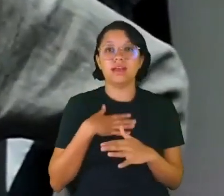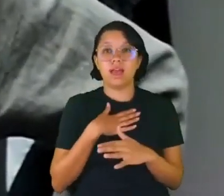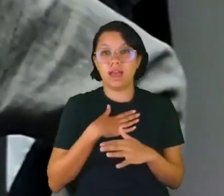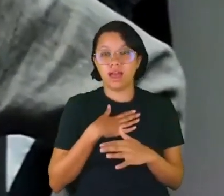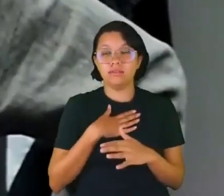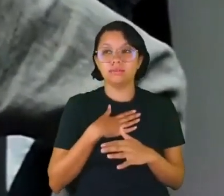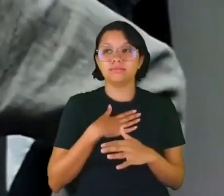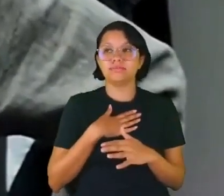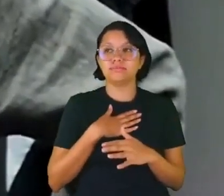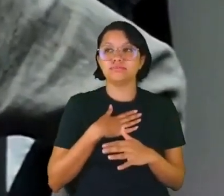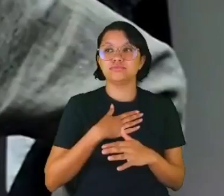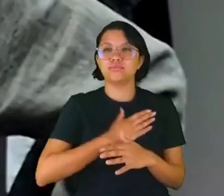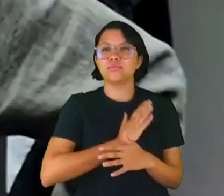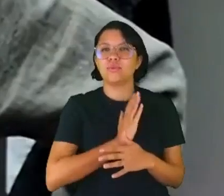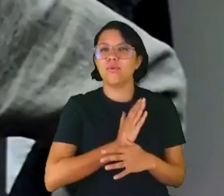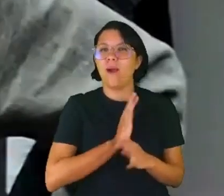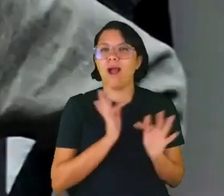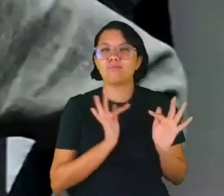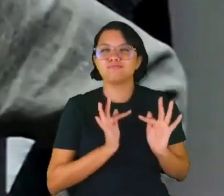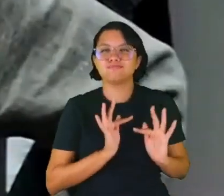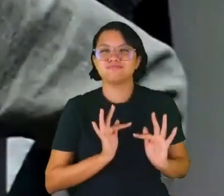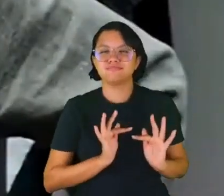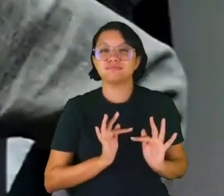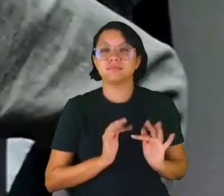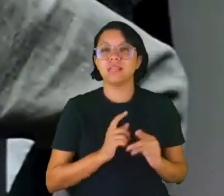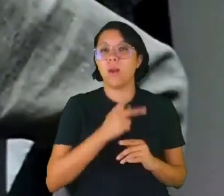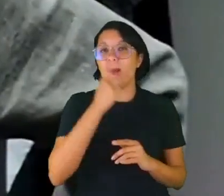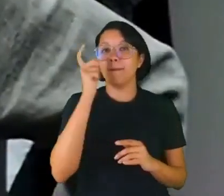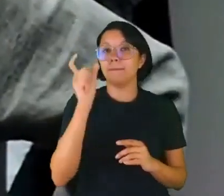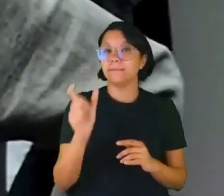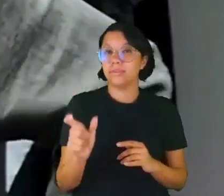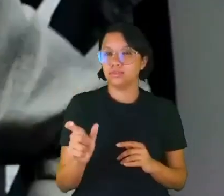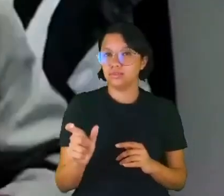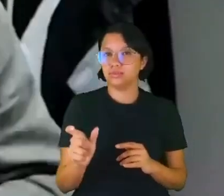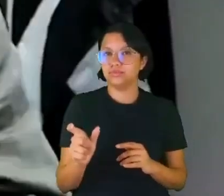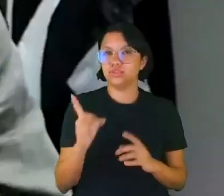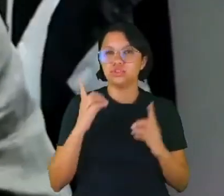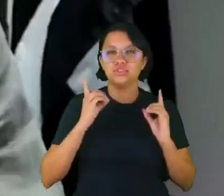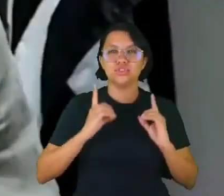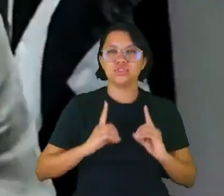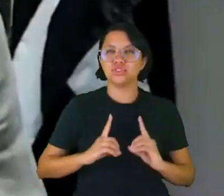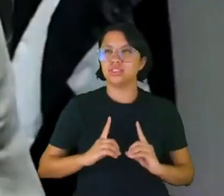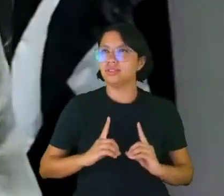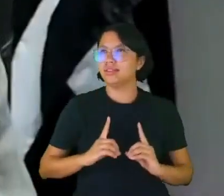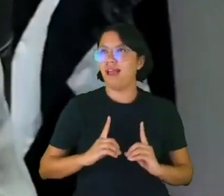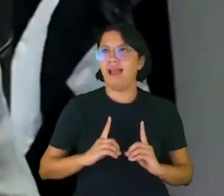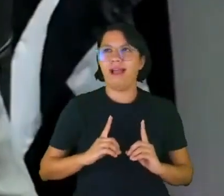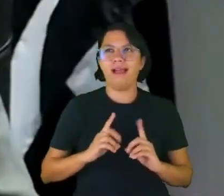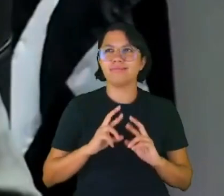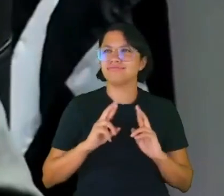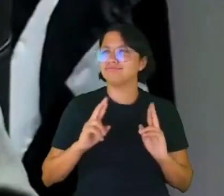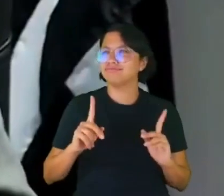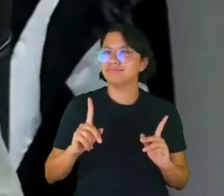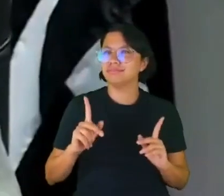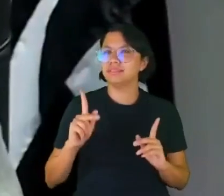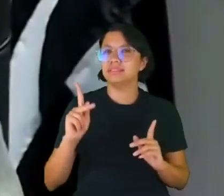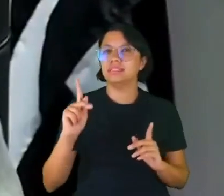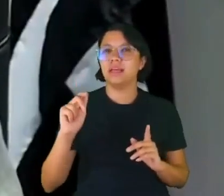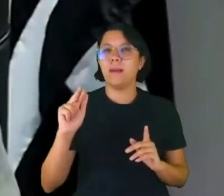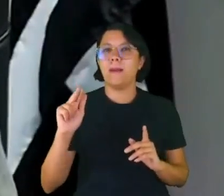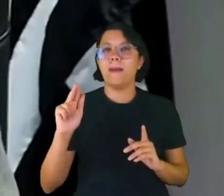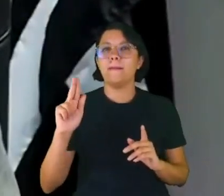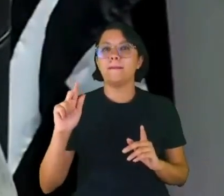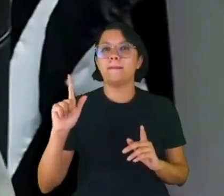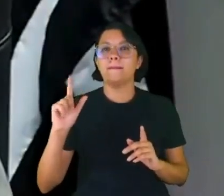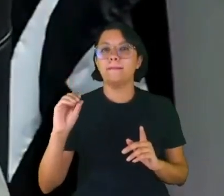agradável, com um coração muito feliz, a uma pessoa que era de uma dignidade fora do comum, Paulo de Tarso Vieira